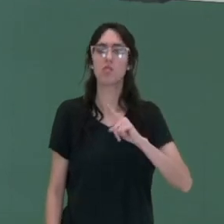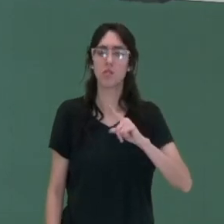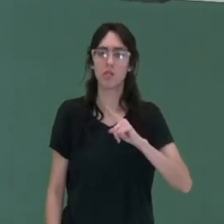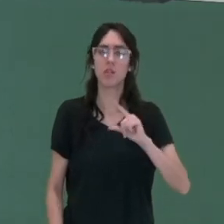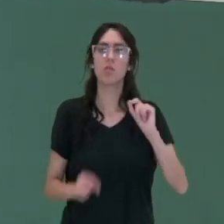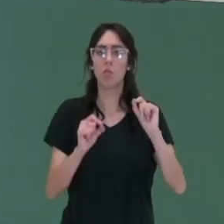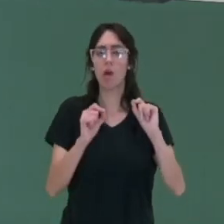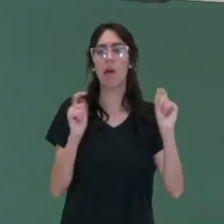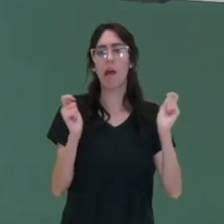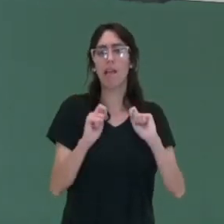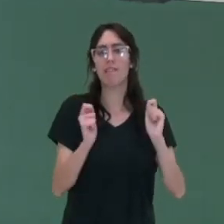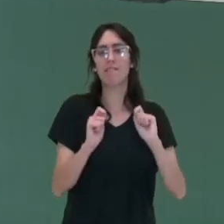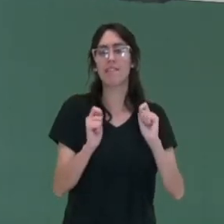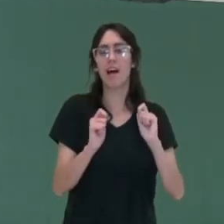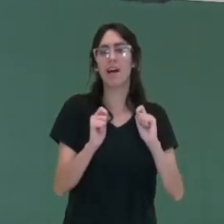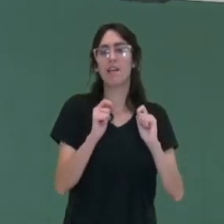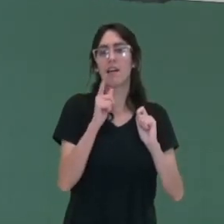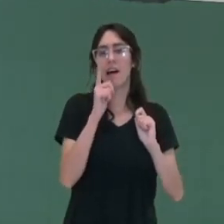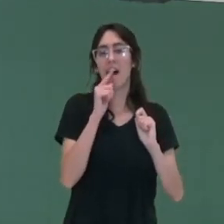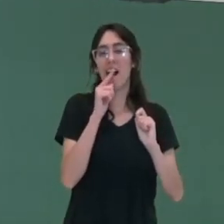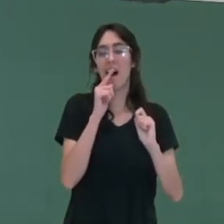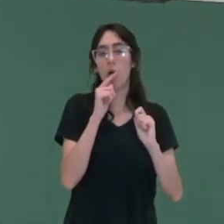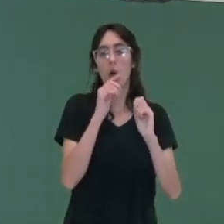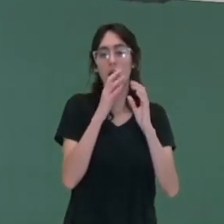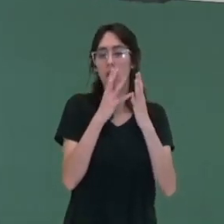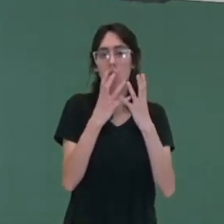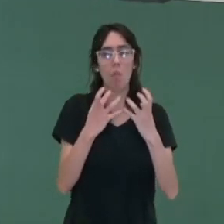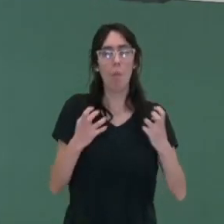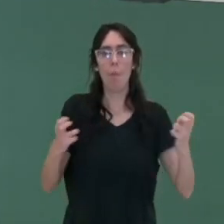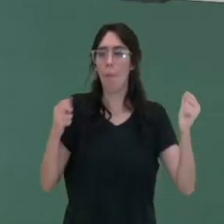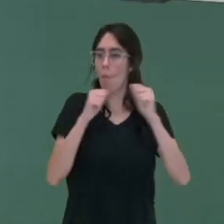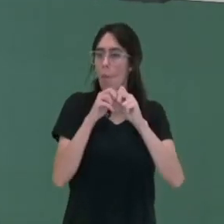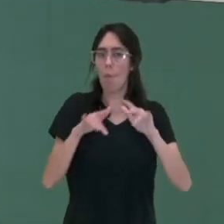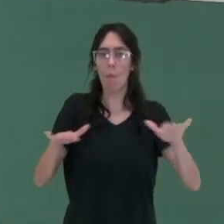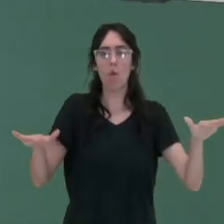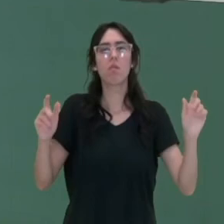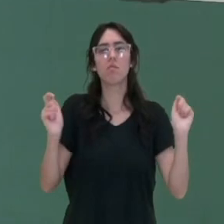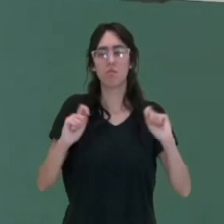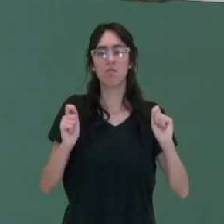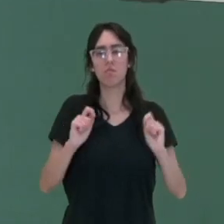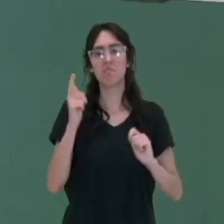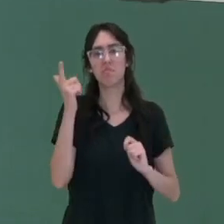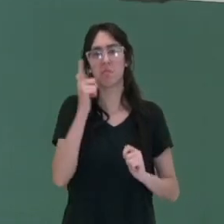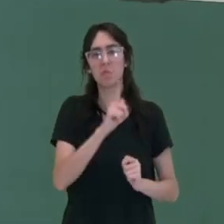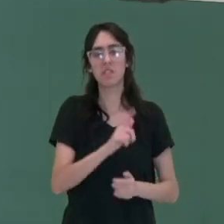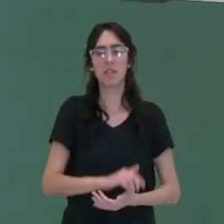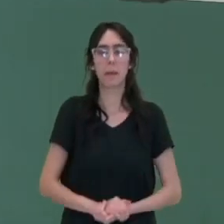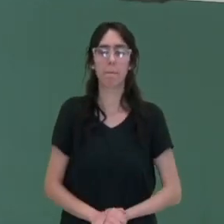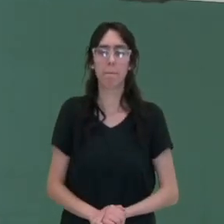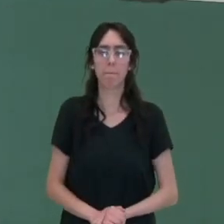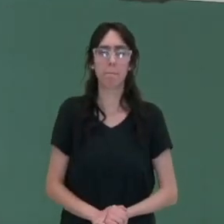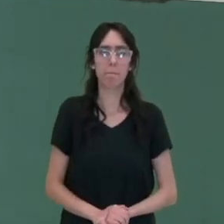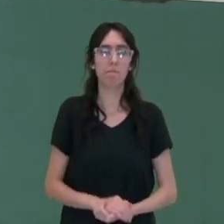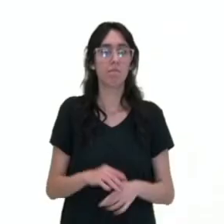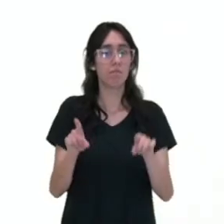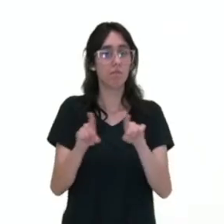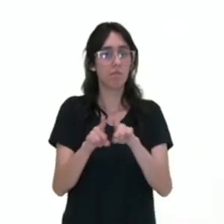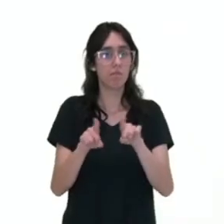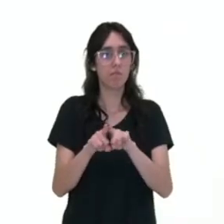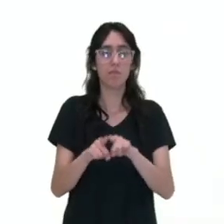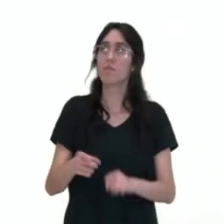drenagem, ou seja, não tem excesso de água, a água consegue escoar e chegar às camadas mais profundas. E aí nós temos